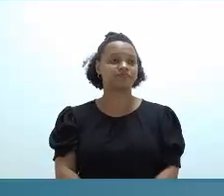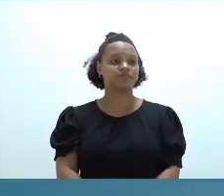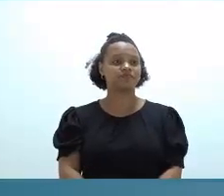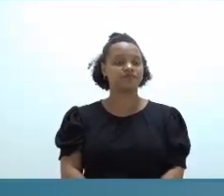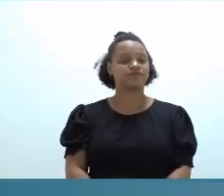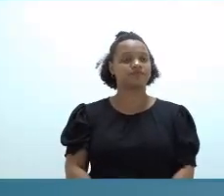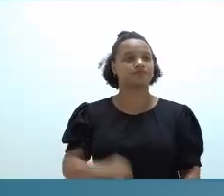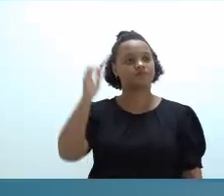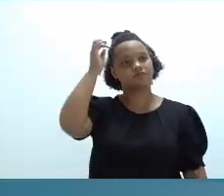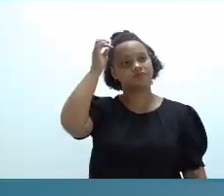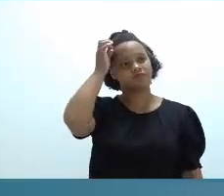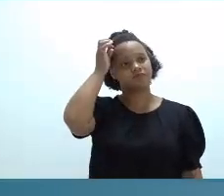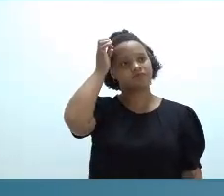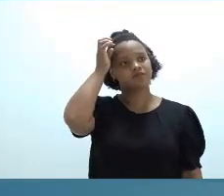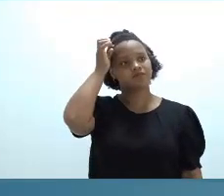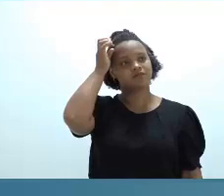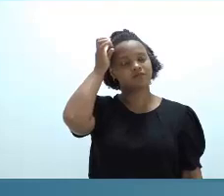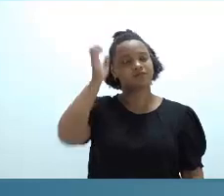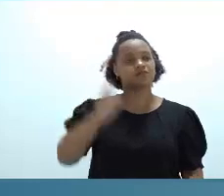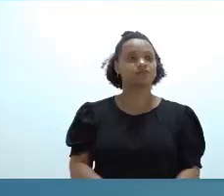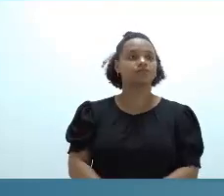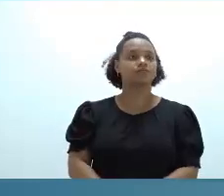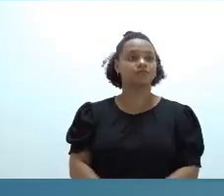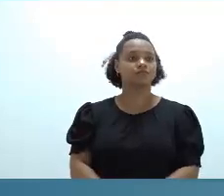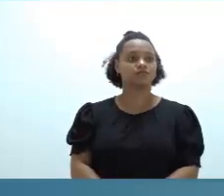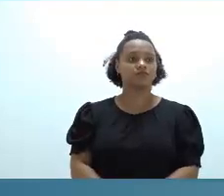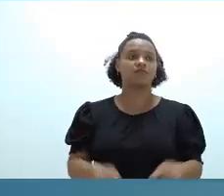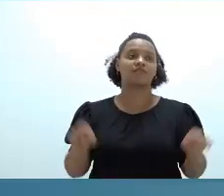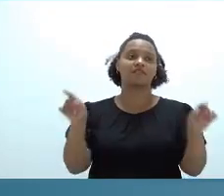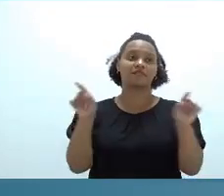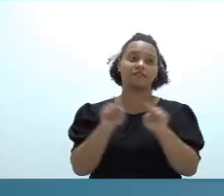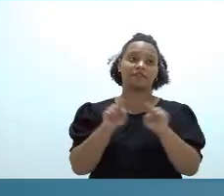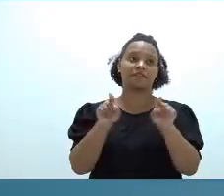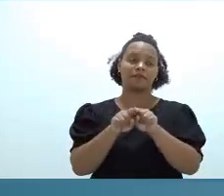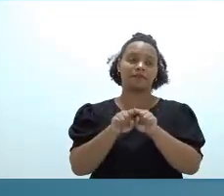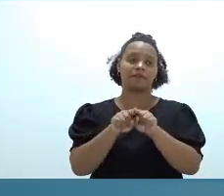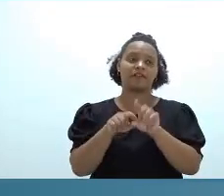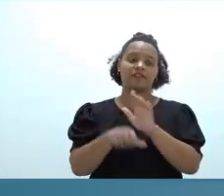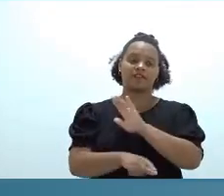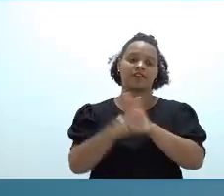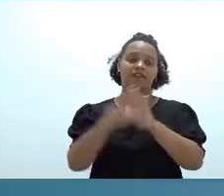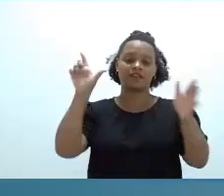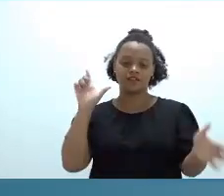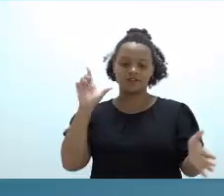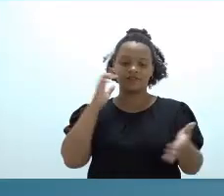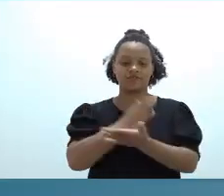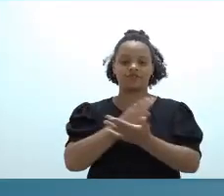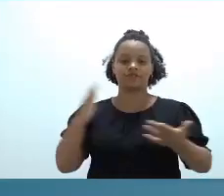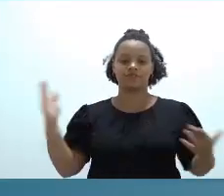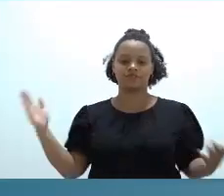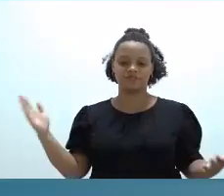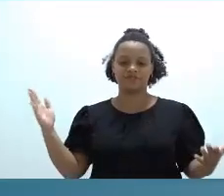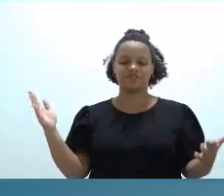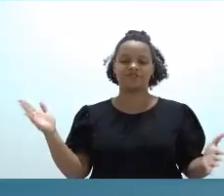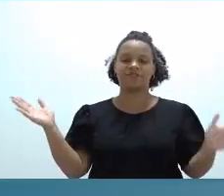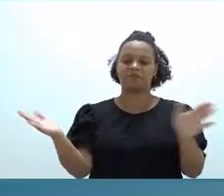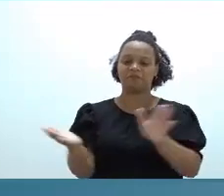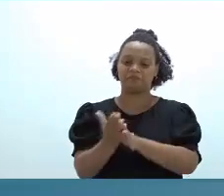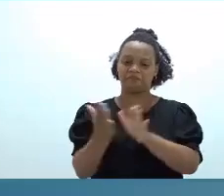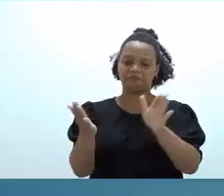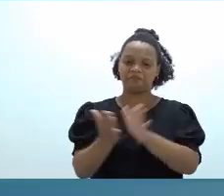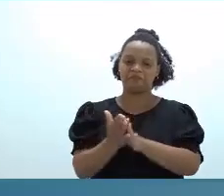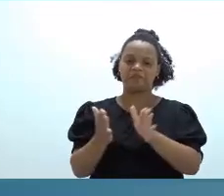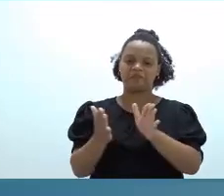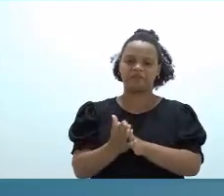também, não posso também, de, antes de começar, fazer uma saudação à novíssima desembargadora aqui